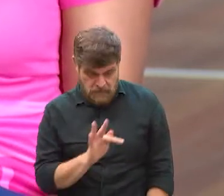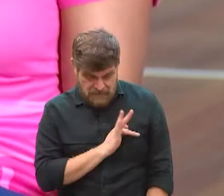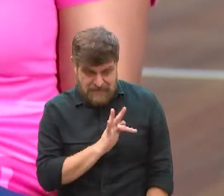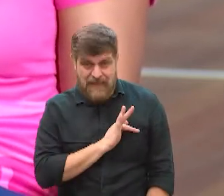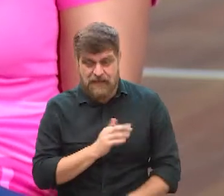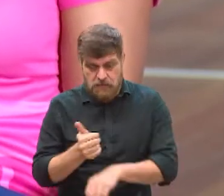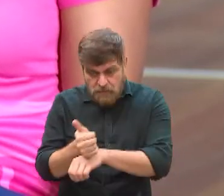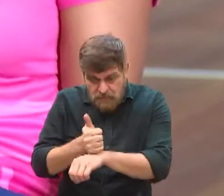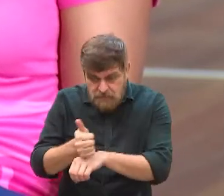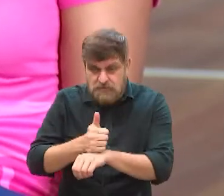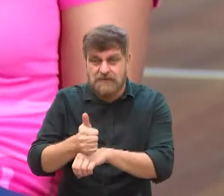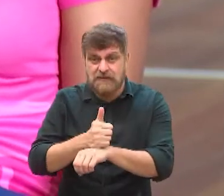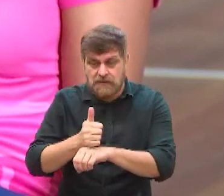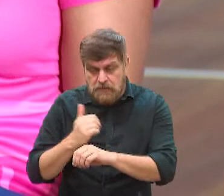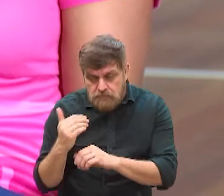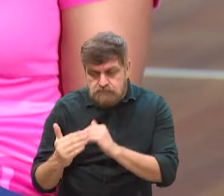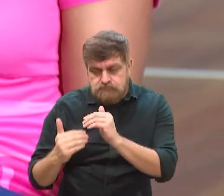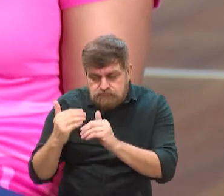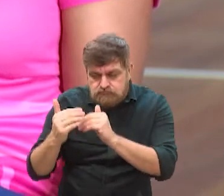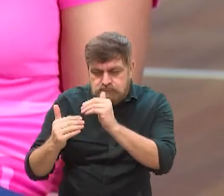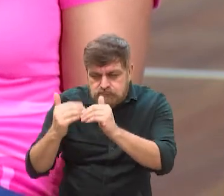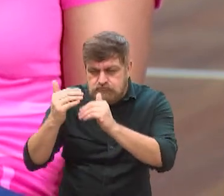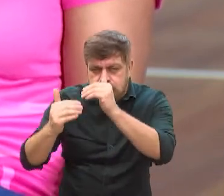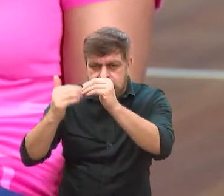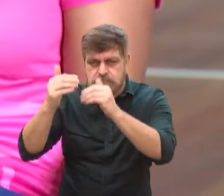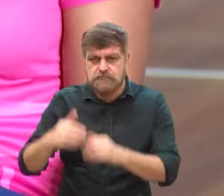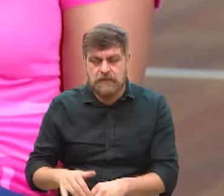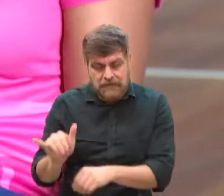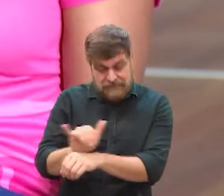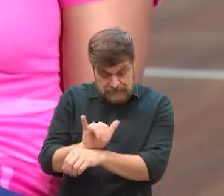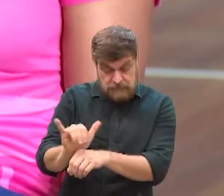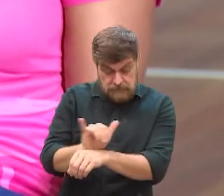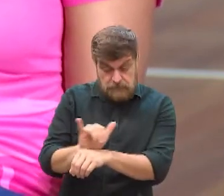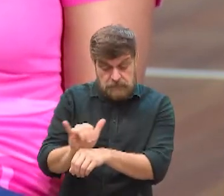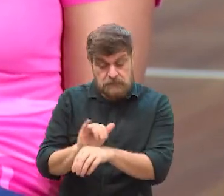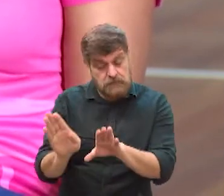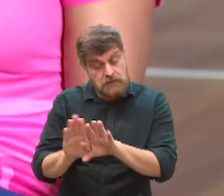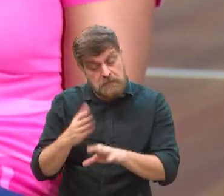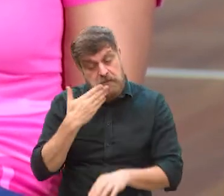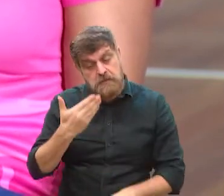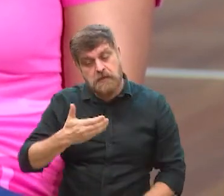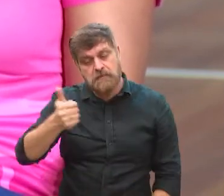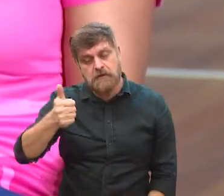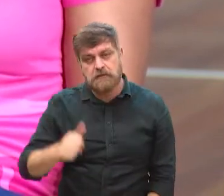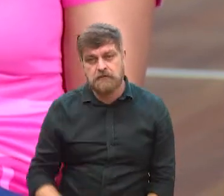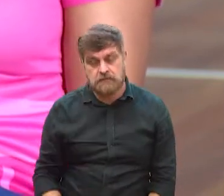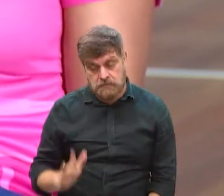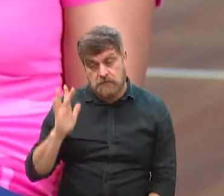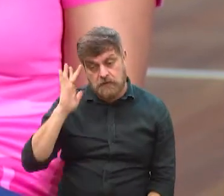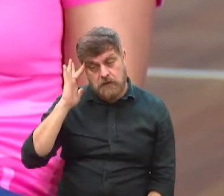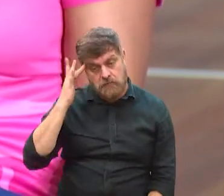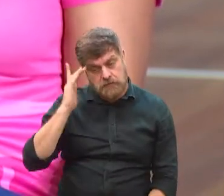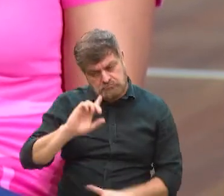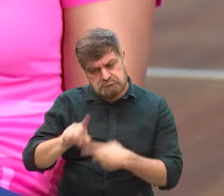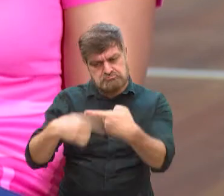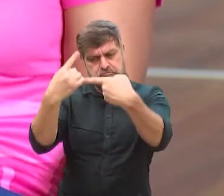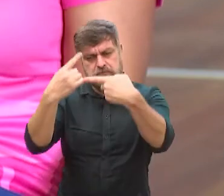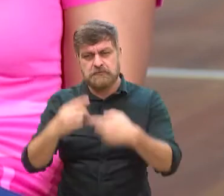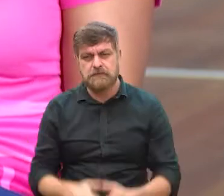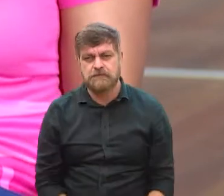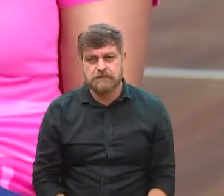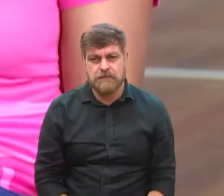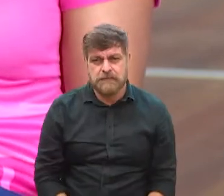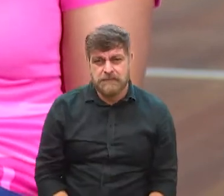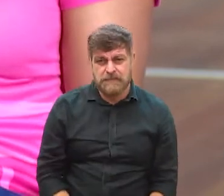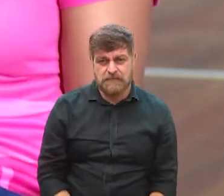técnico das jogadoras, técnico, tático, eu acho que está aumentando.